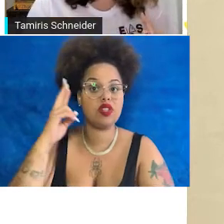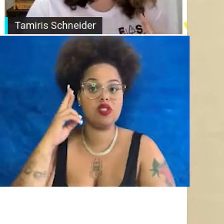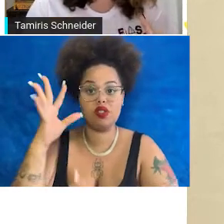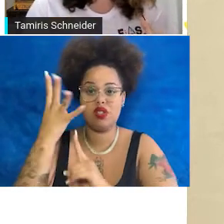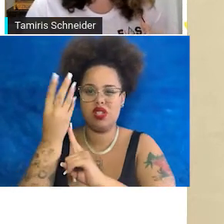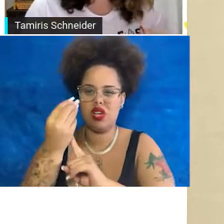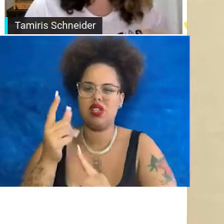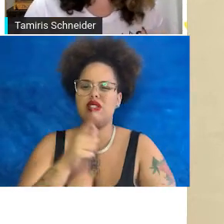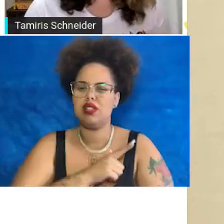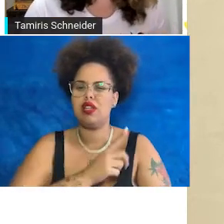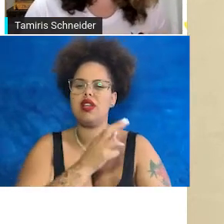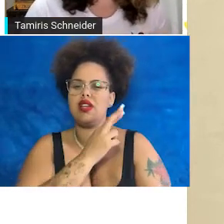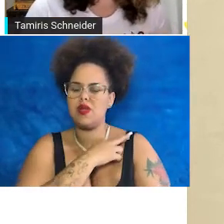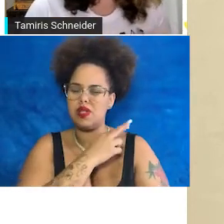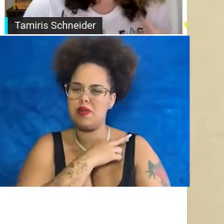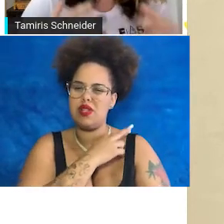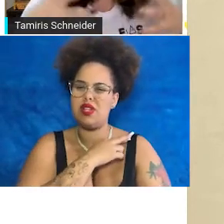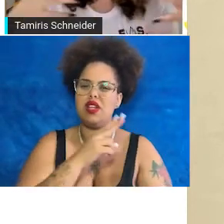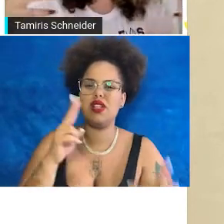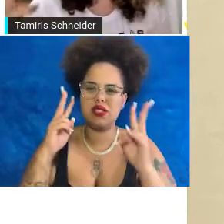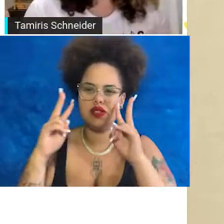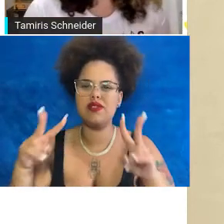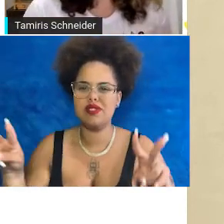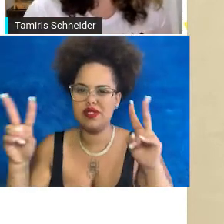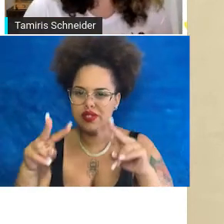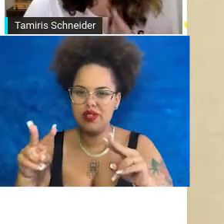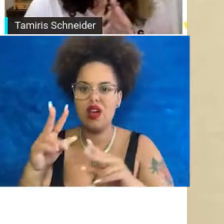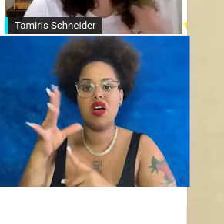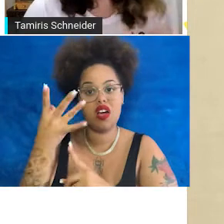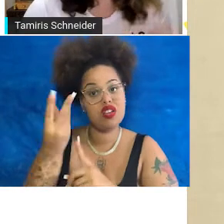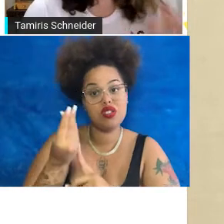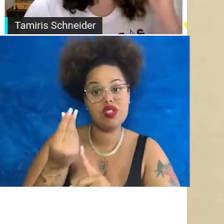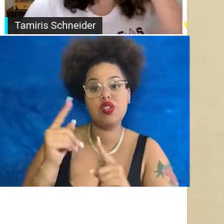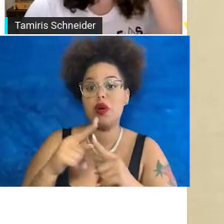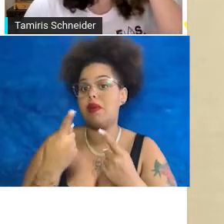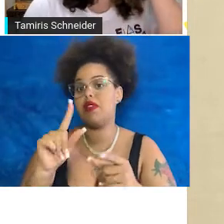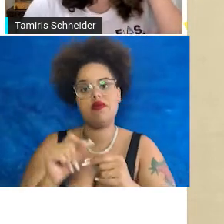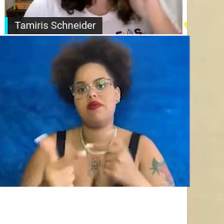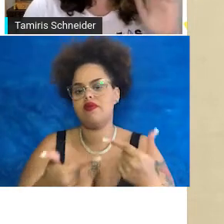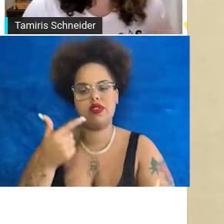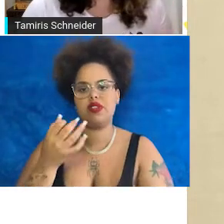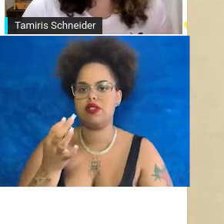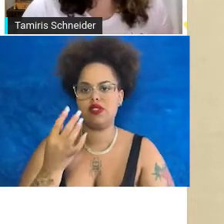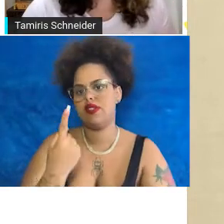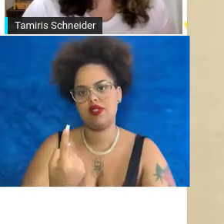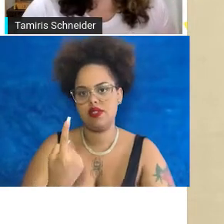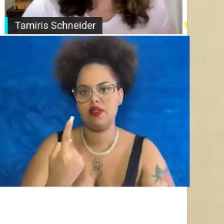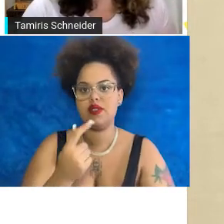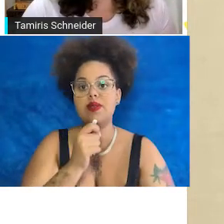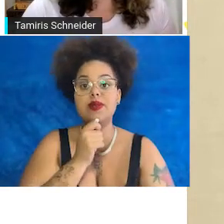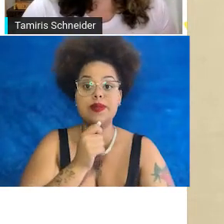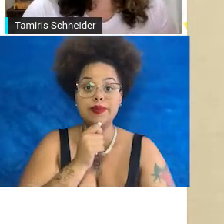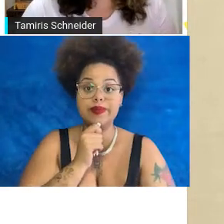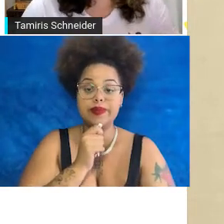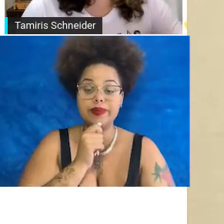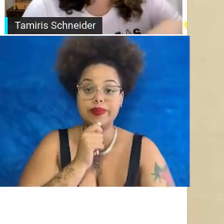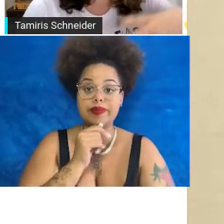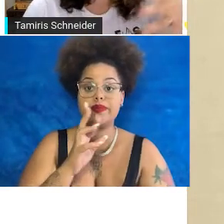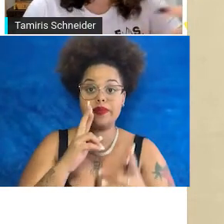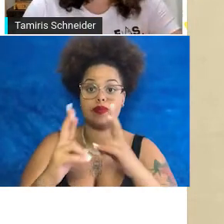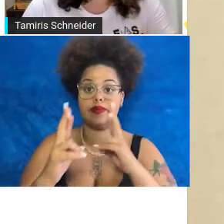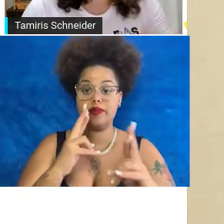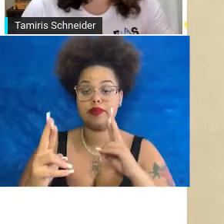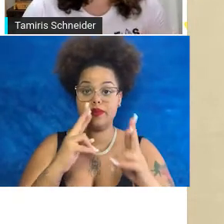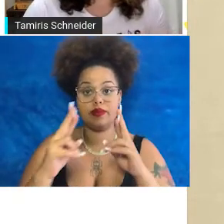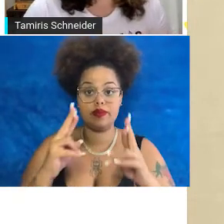essa responsabilidade visual e artística, mas não se faz sozinho. Sem o relacionamento